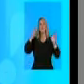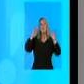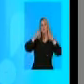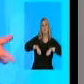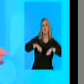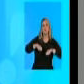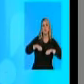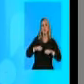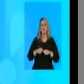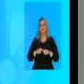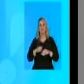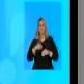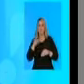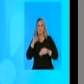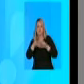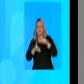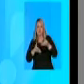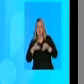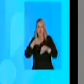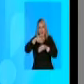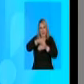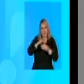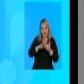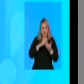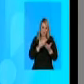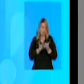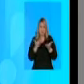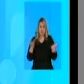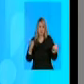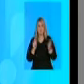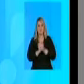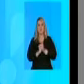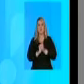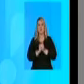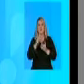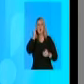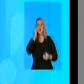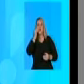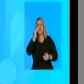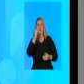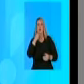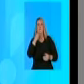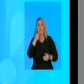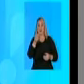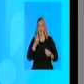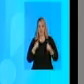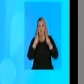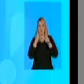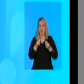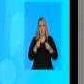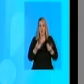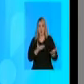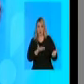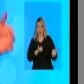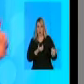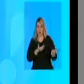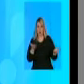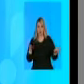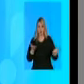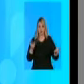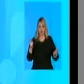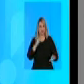de acessar o sistema de educação. A oportunidade que eu estou querendo oferecer para o jovem que hoje não